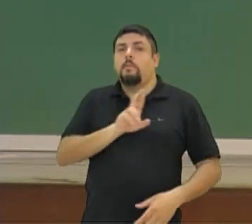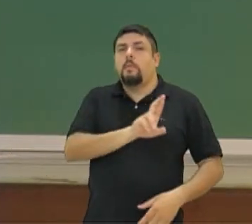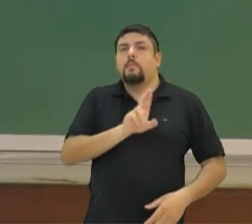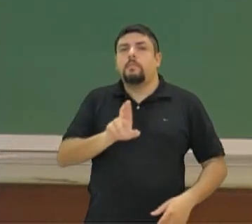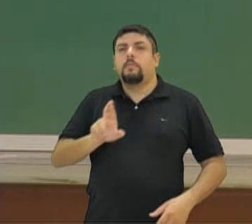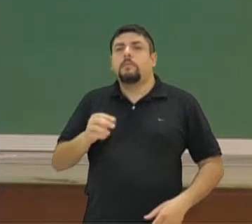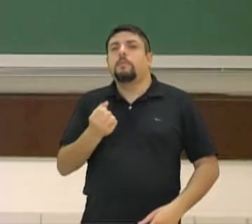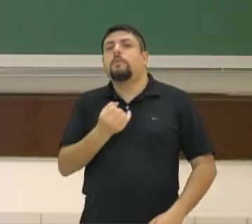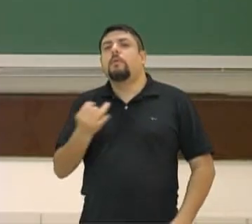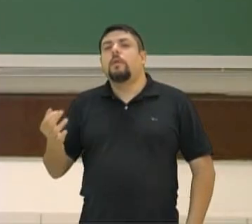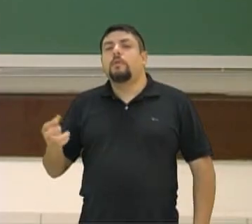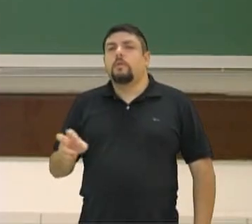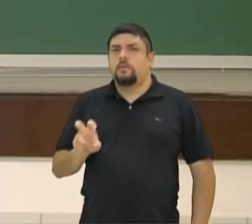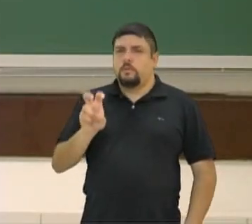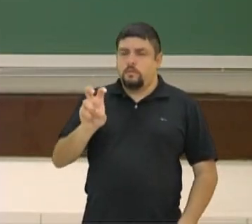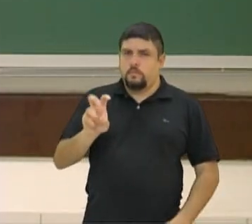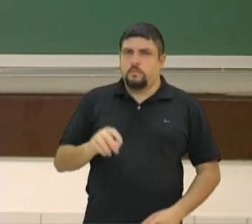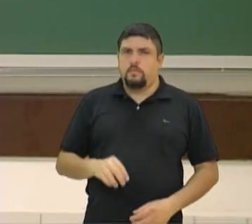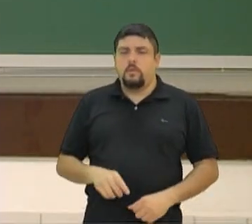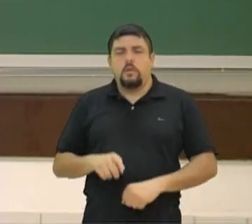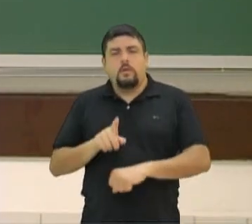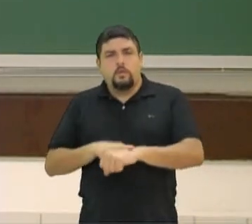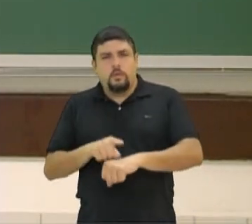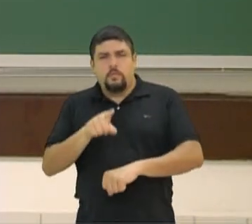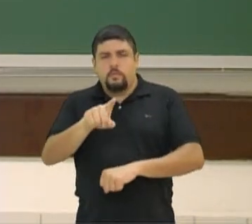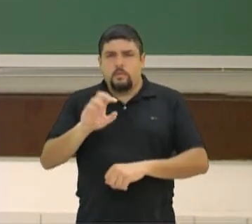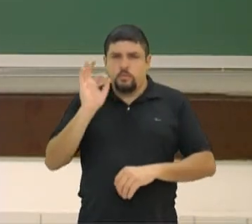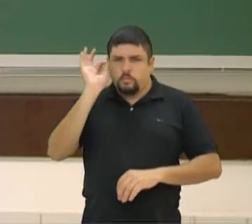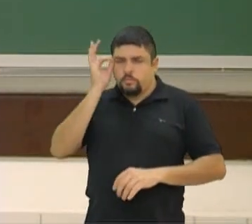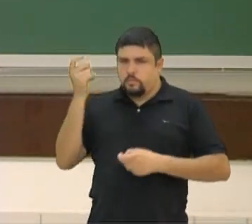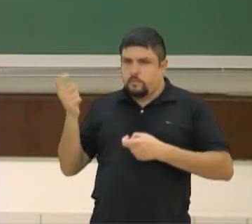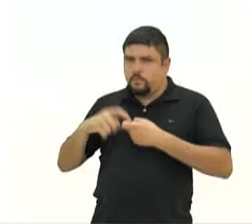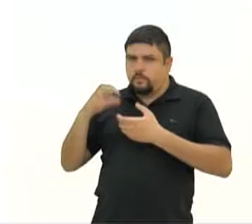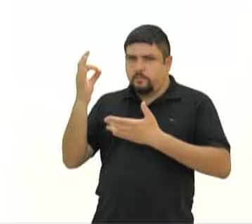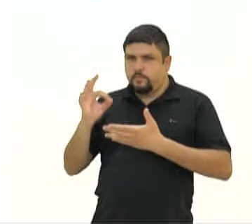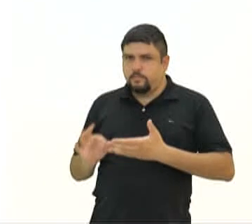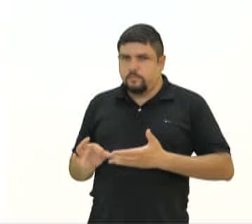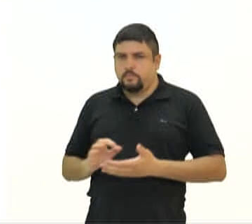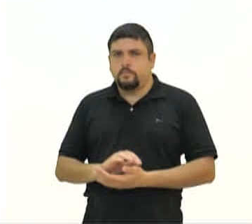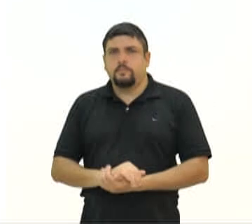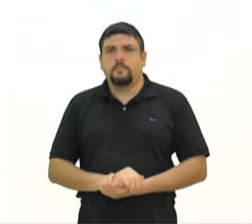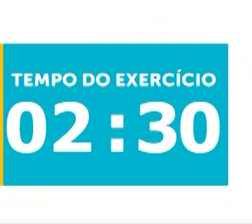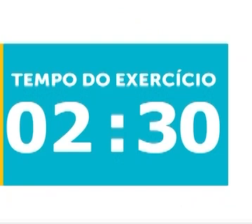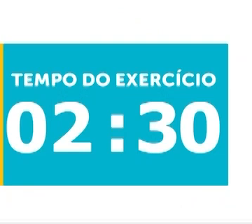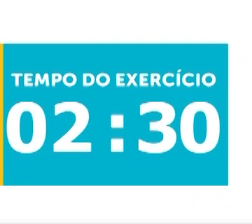5. Eu vou dar um tempinho para vocês e já volto para a correção.